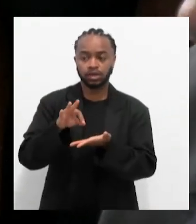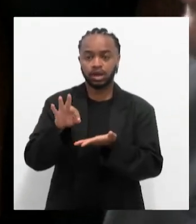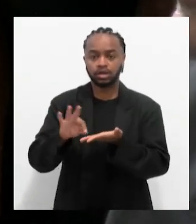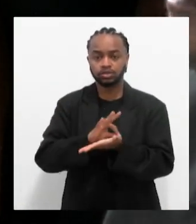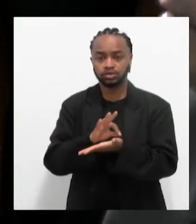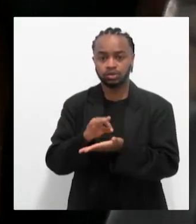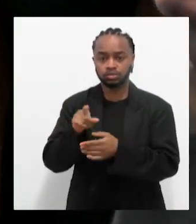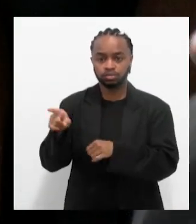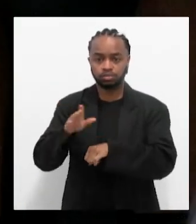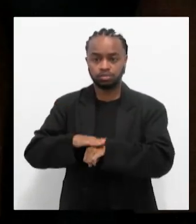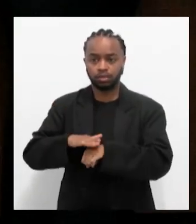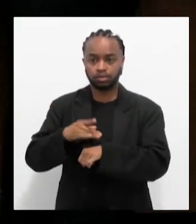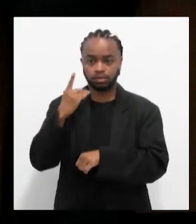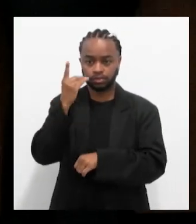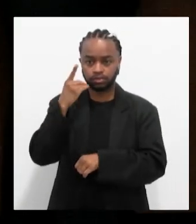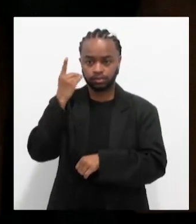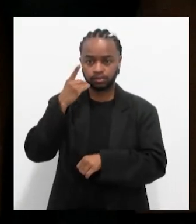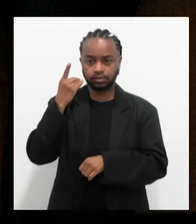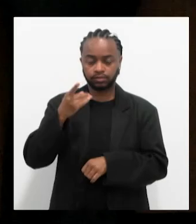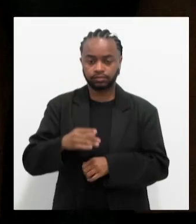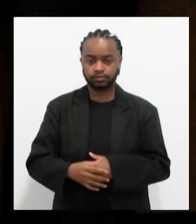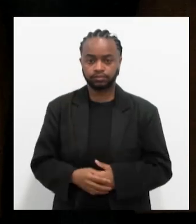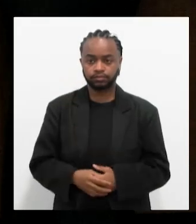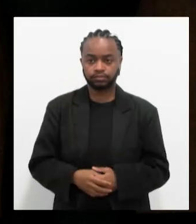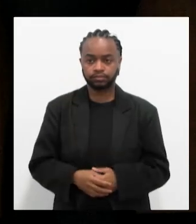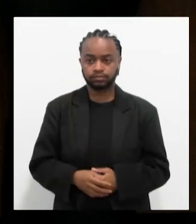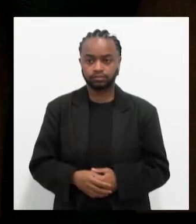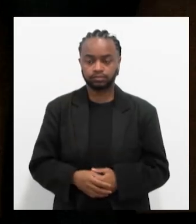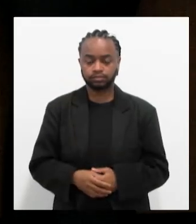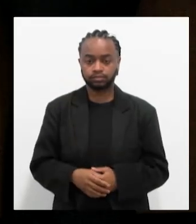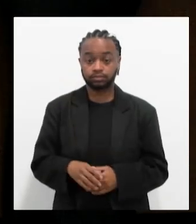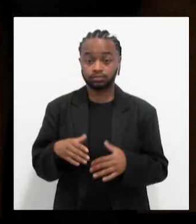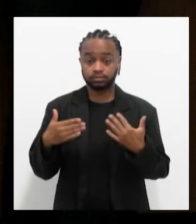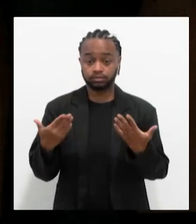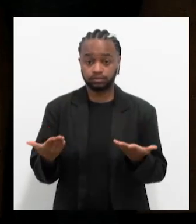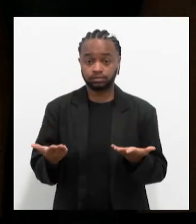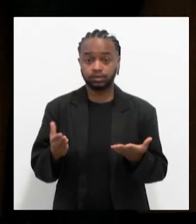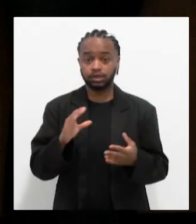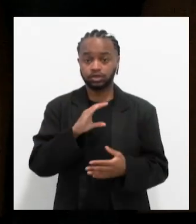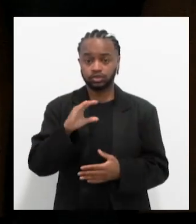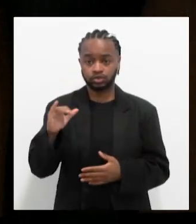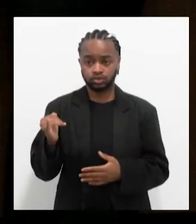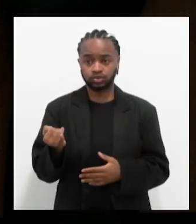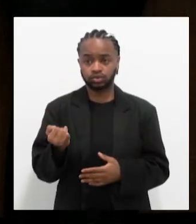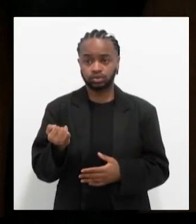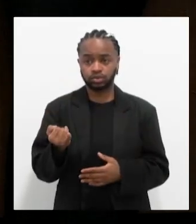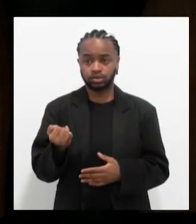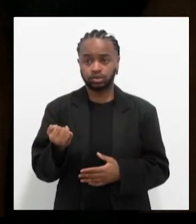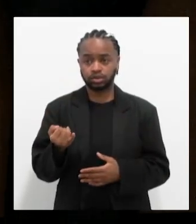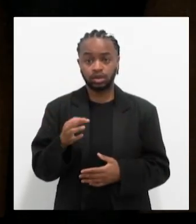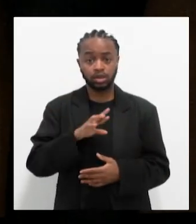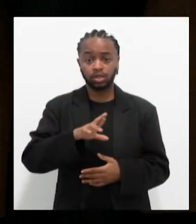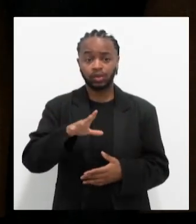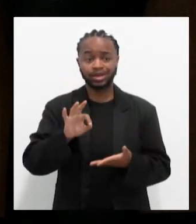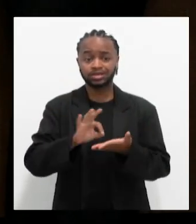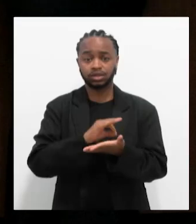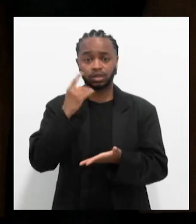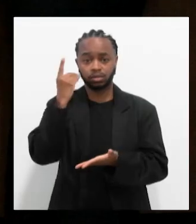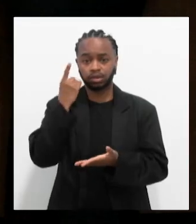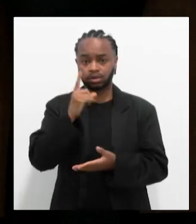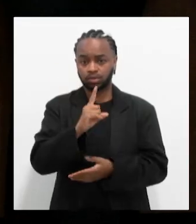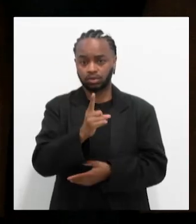próprio deputado. Então, pela CCJ, vou começar... Não, mas não é a assinatura do deputado,